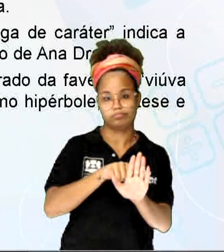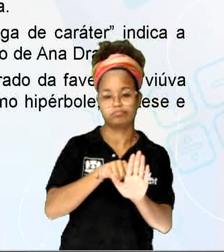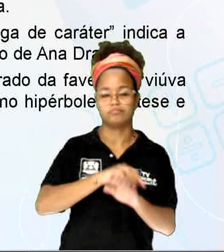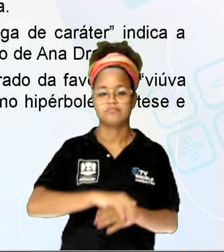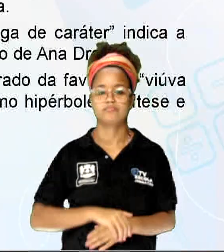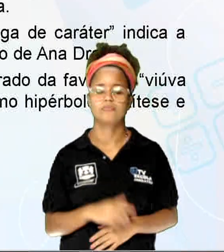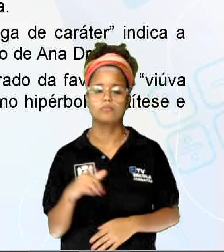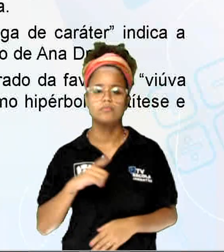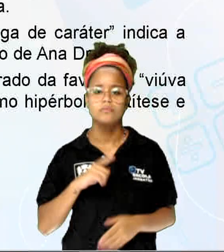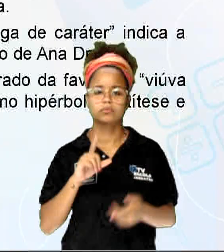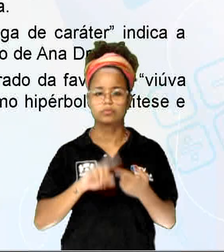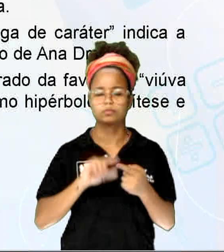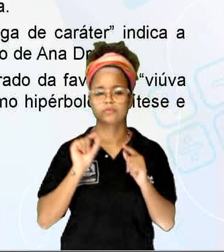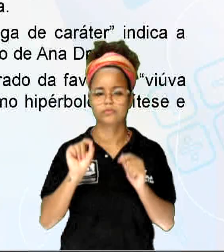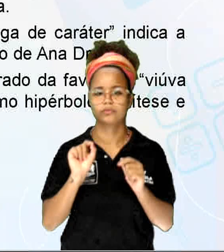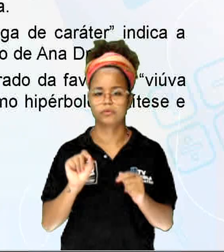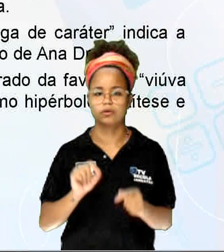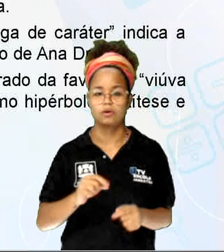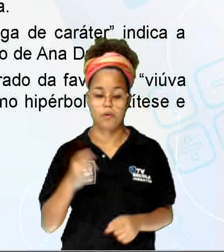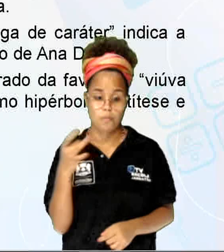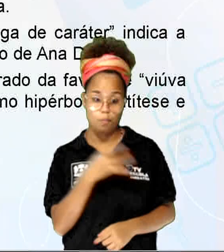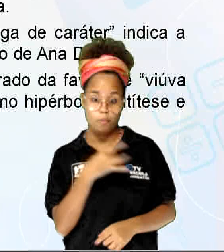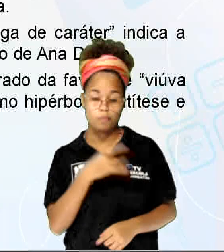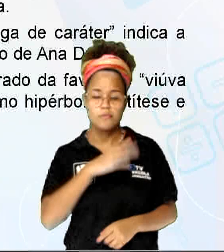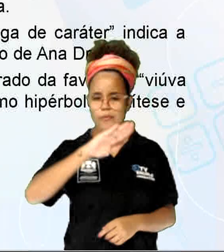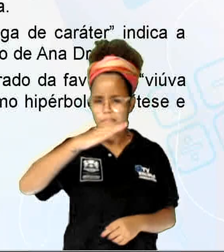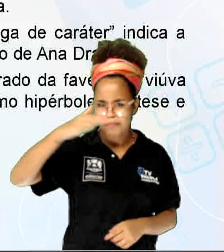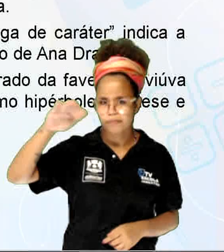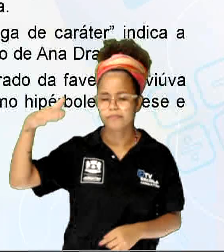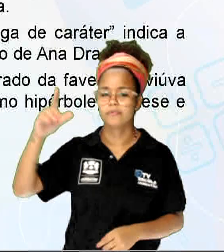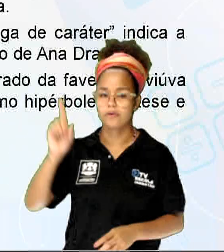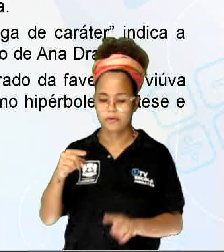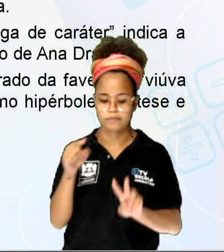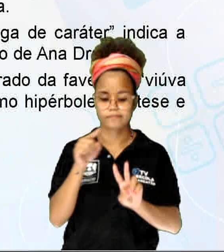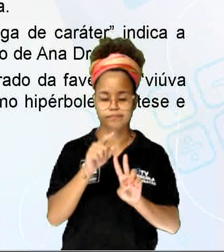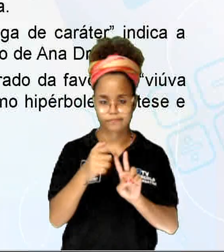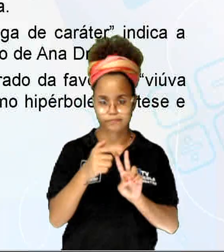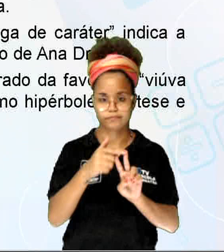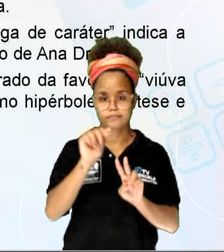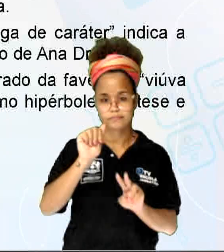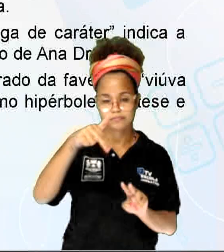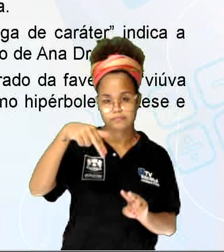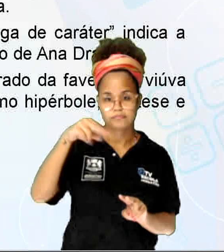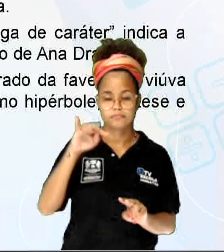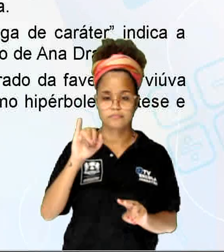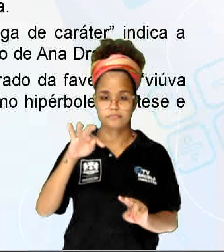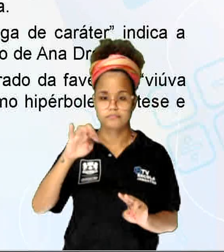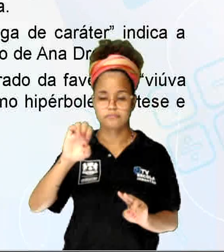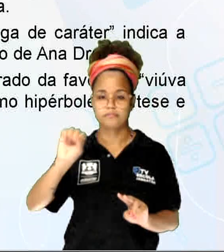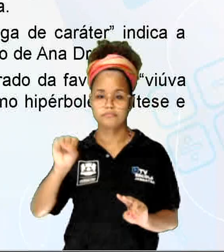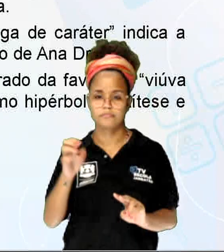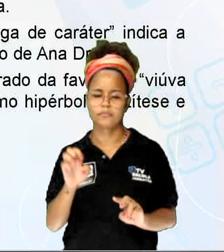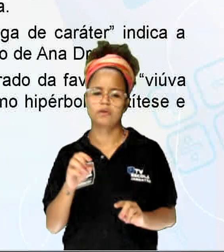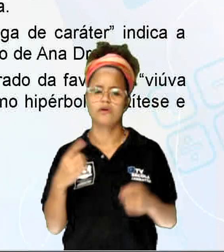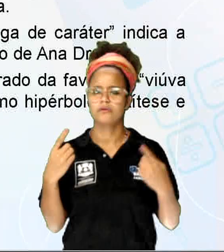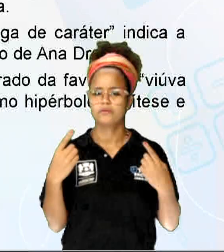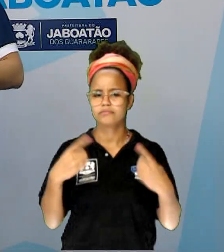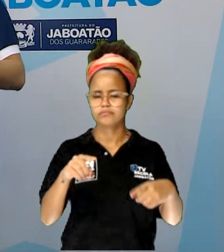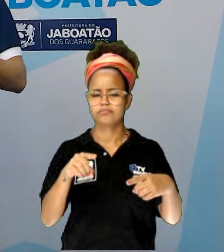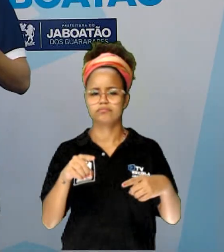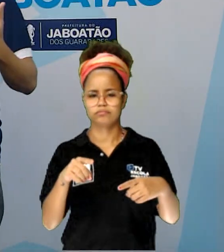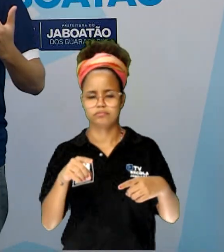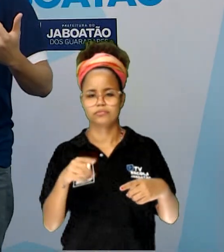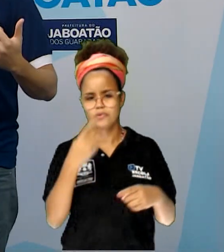aqui também terror admirado da favela, que é considerado antítese. E o que é antítese? São essas ideias contrárias. Como